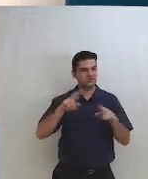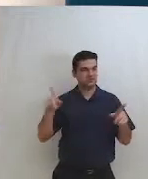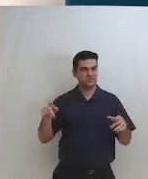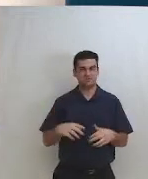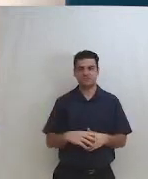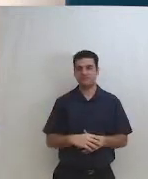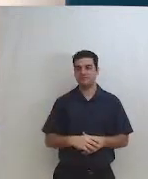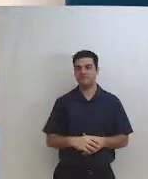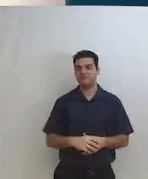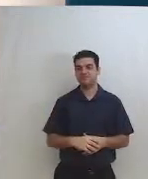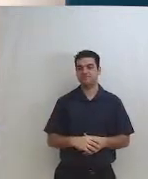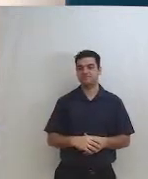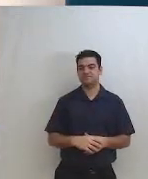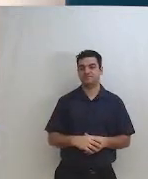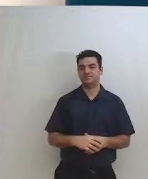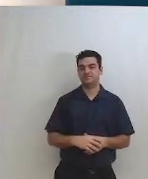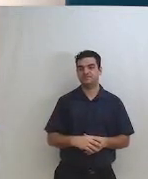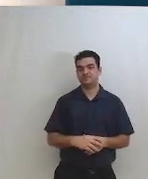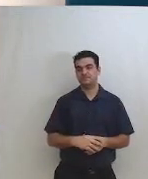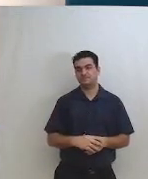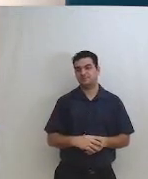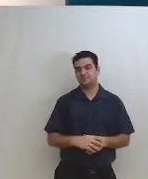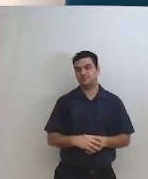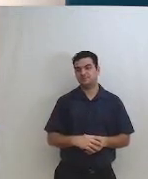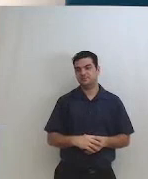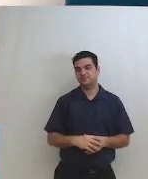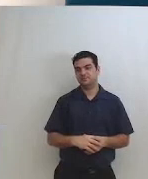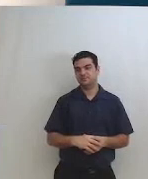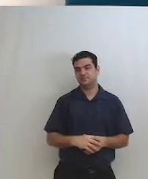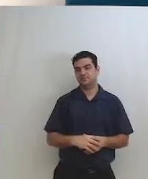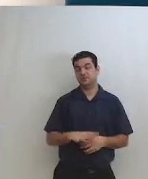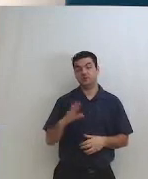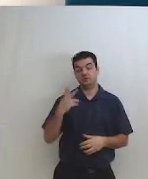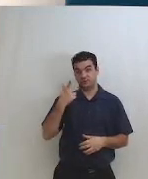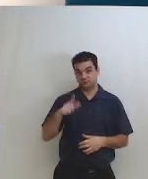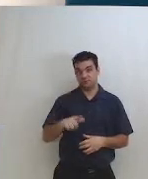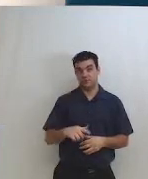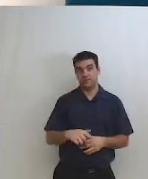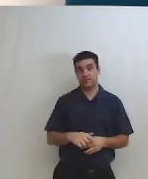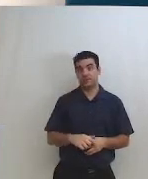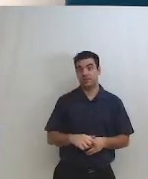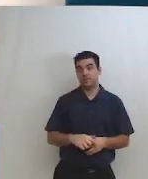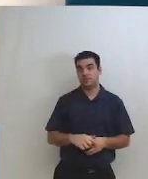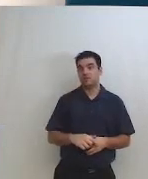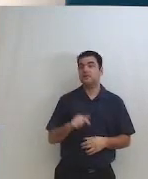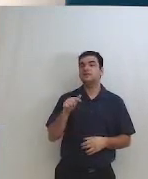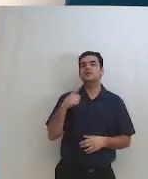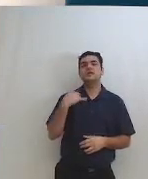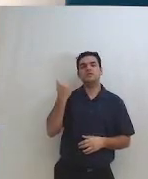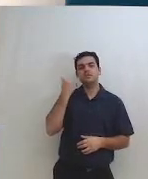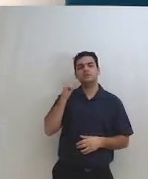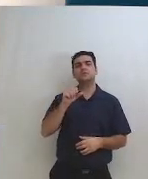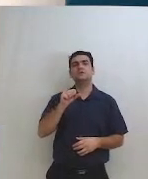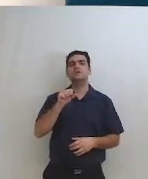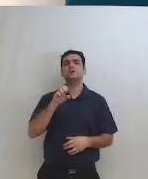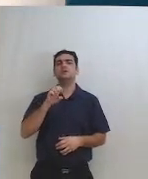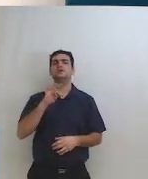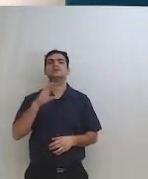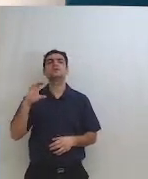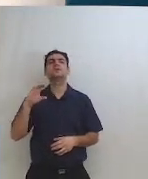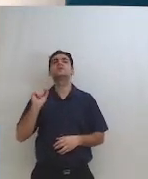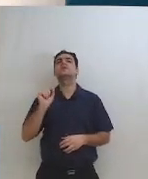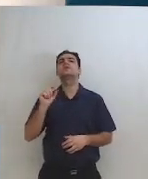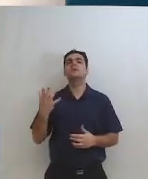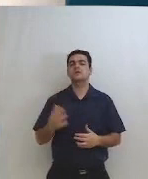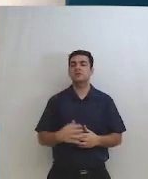segurança. O ministro Schietti, e o etc. que consta das informações? Quem é que vai definir que informações